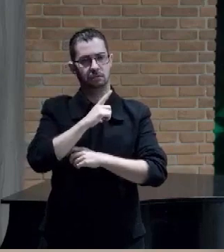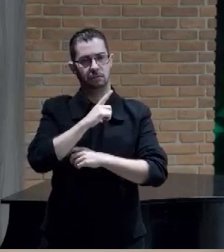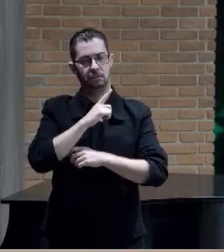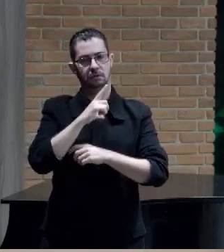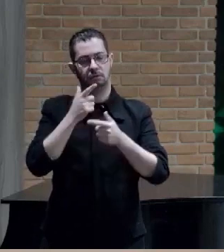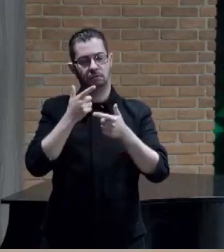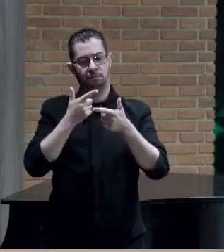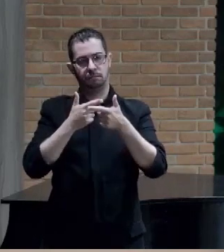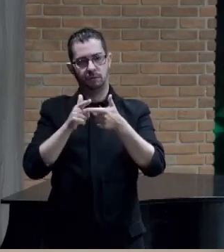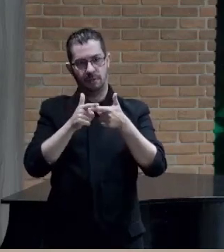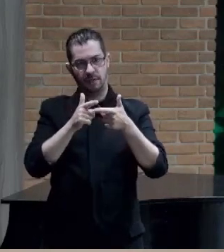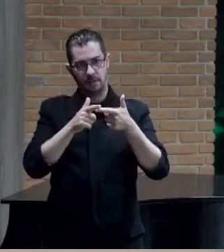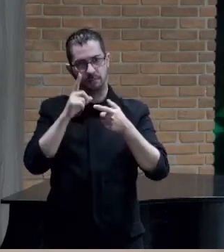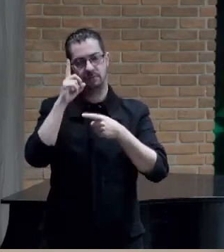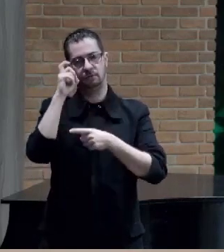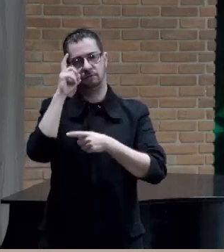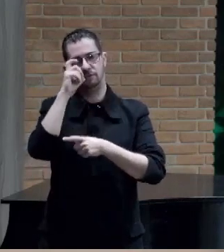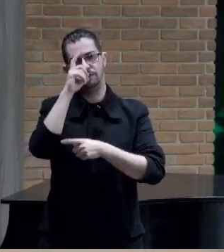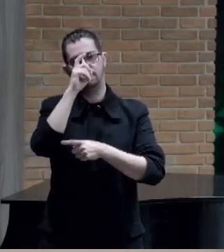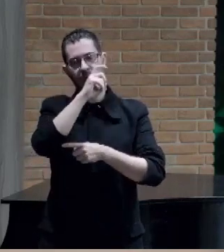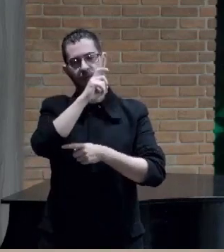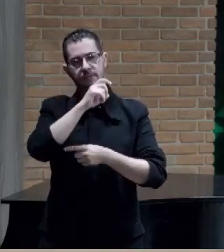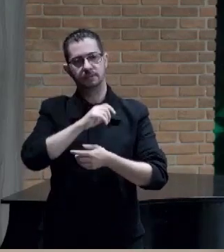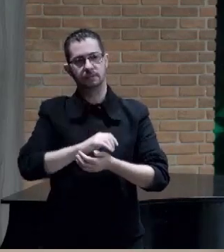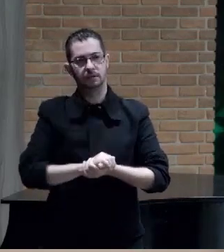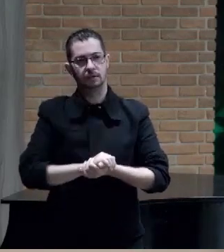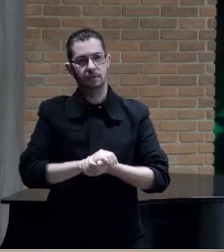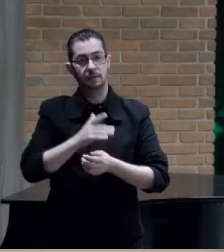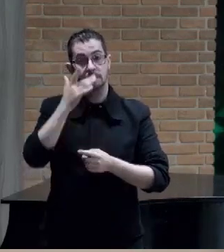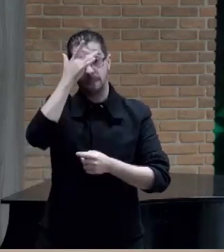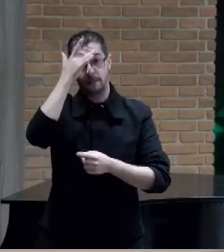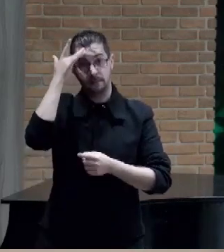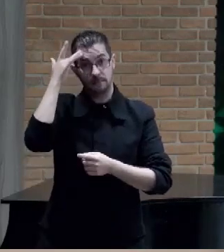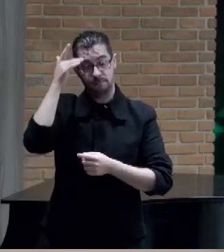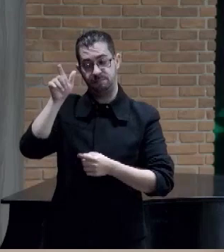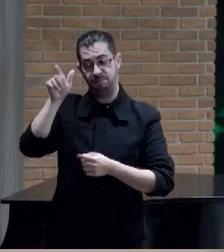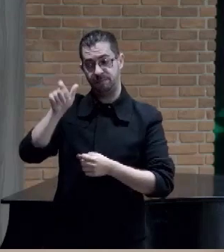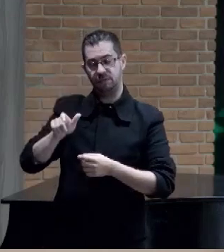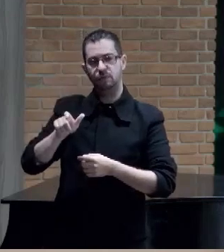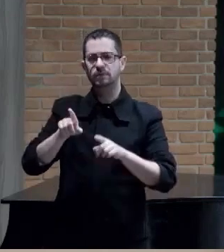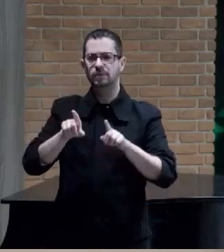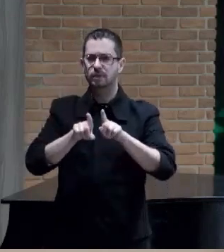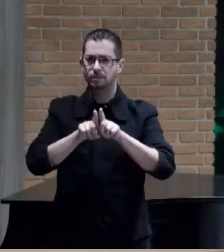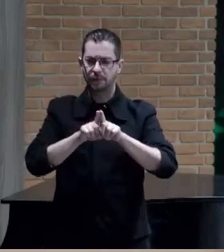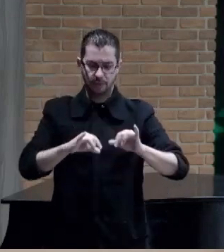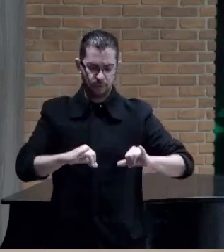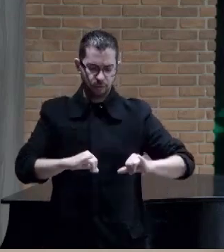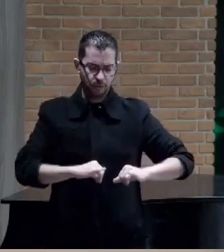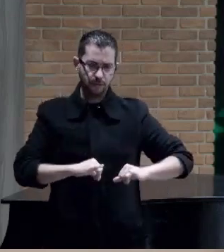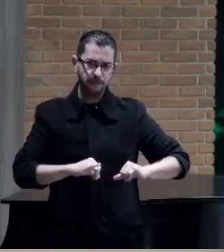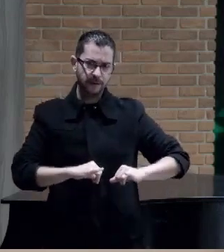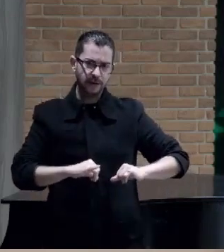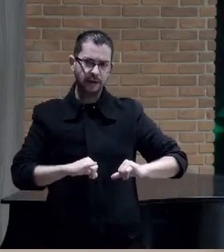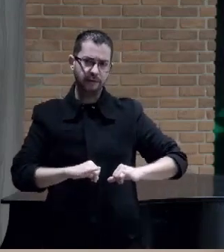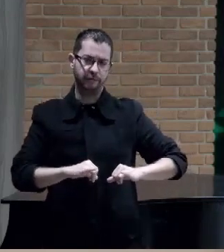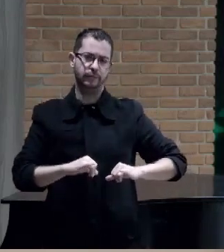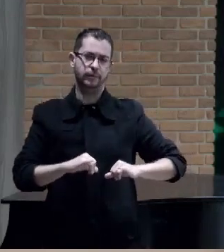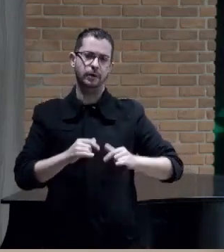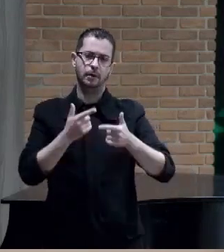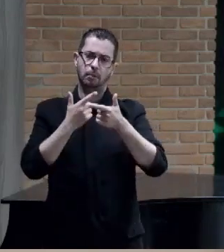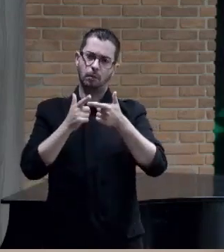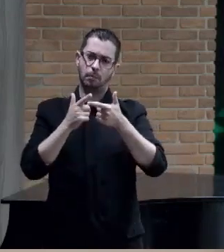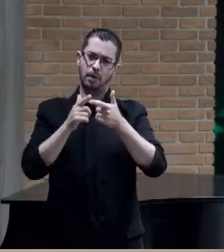enfrentado dificuldades, daqueles que estão também sofrendo nos seus relacionamentos